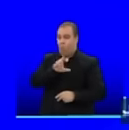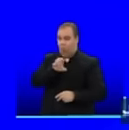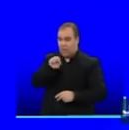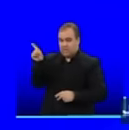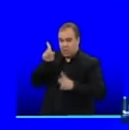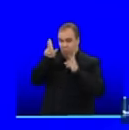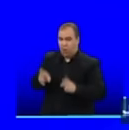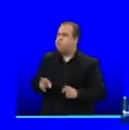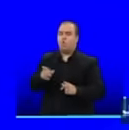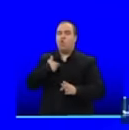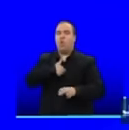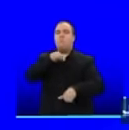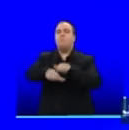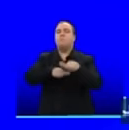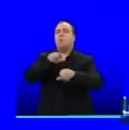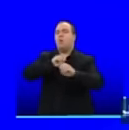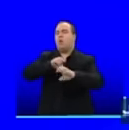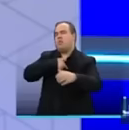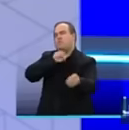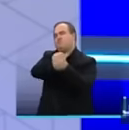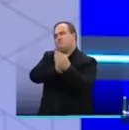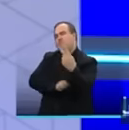bela lacrada no Boulos, inegável.